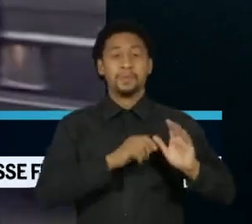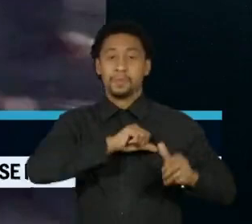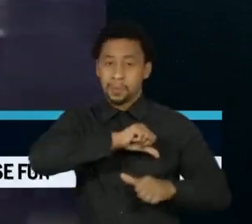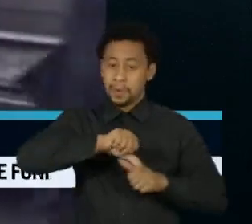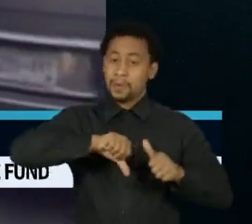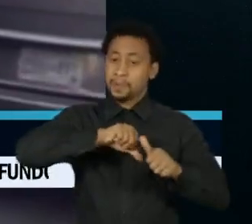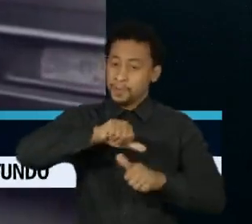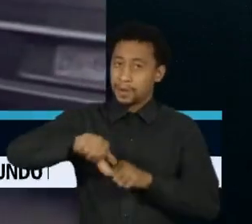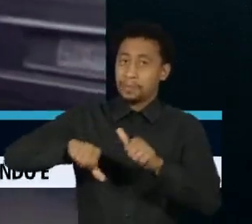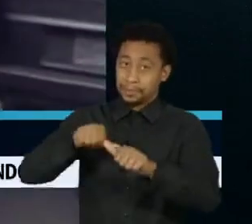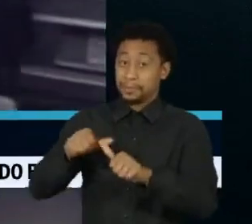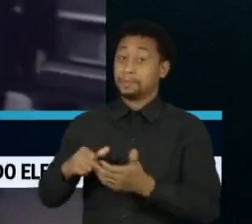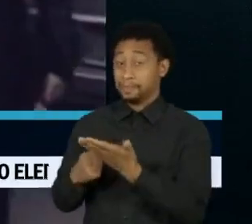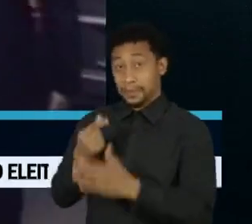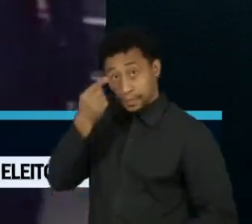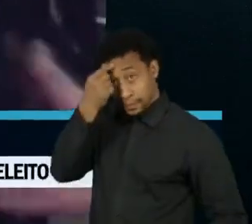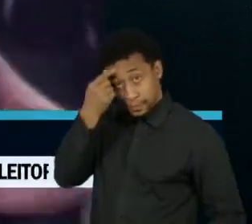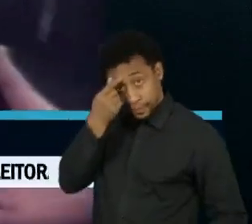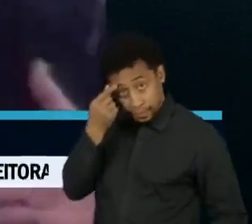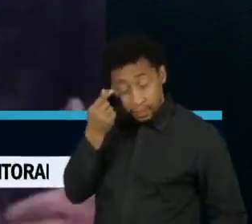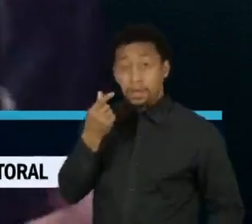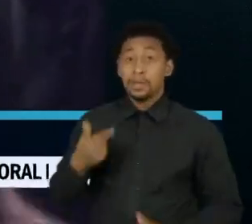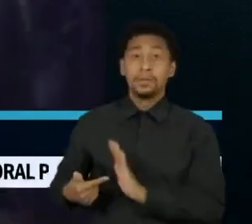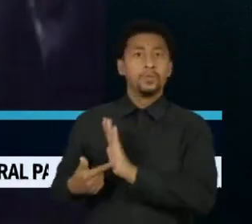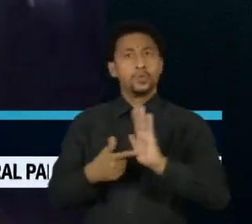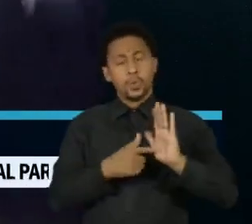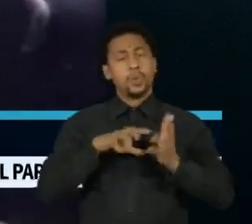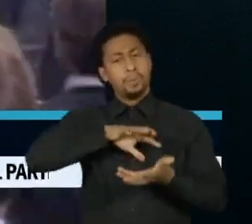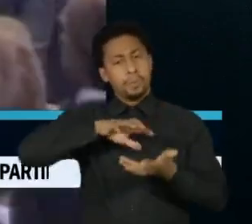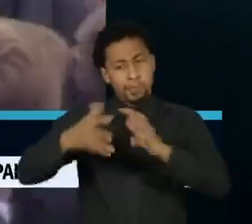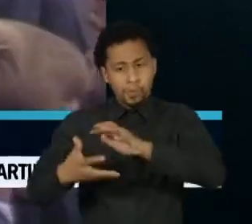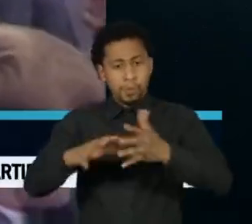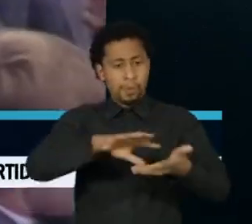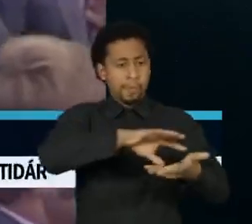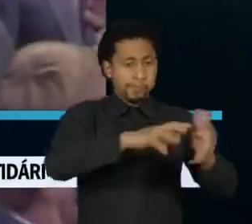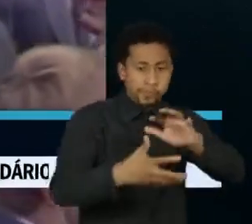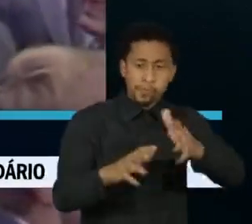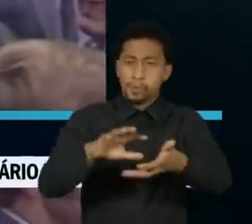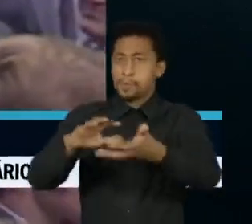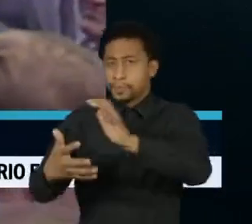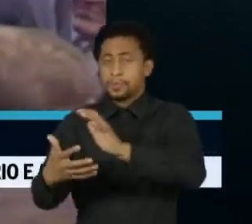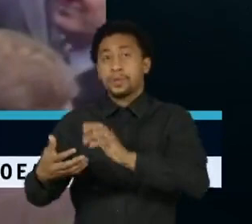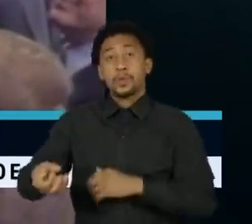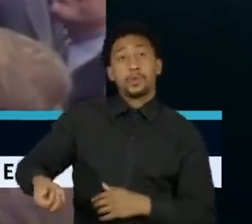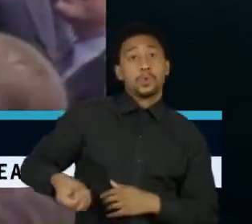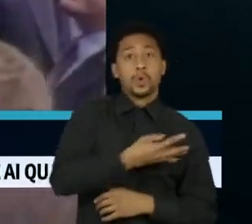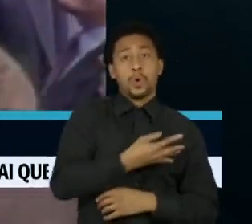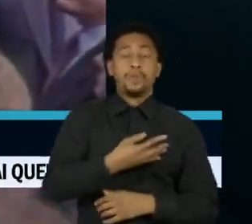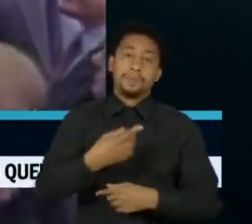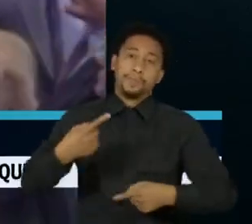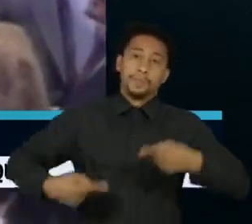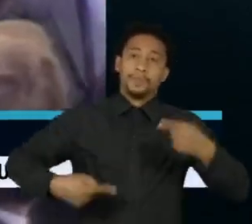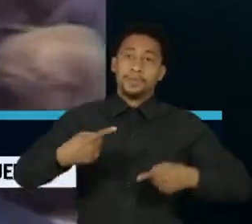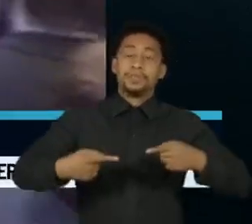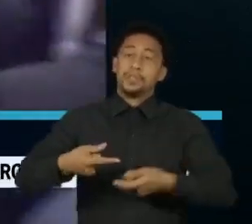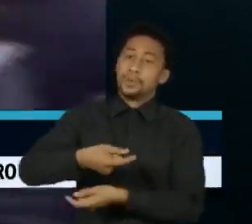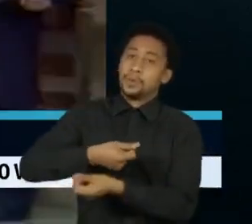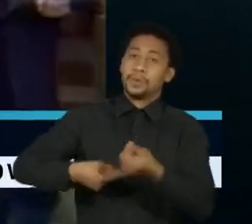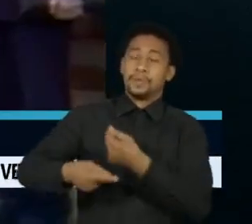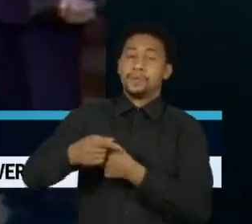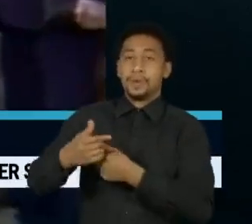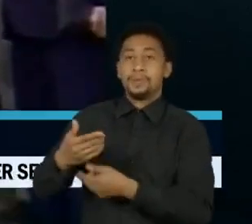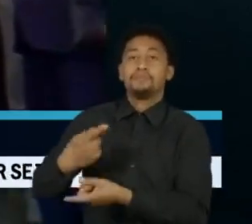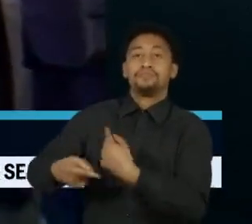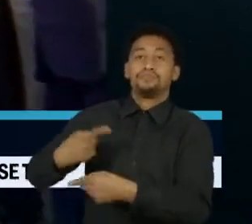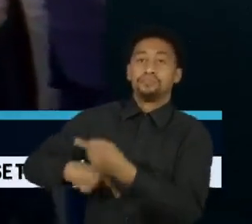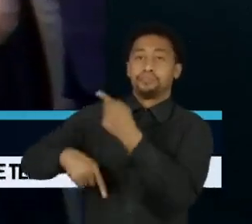reestruturação. Gorbachev surpreendeu pelo ímpeto reformista, buscando modernizar política e economicamente o Estado soviético,